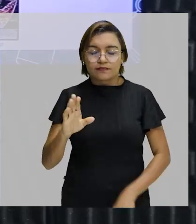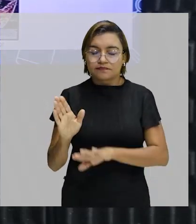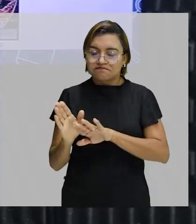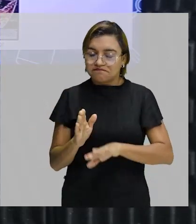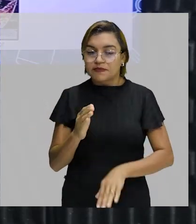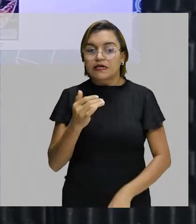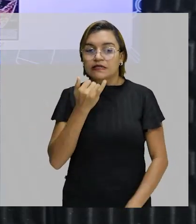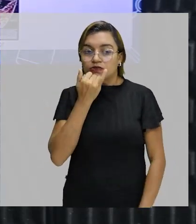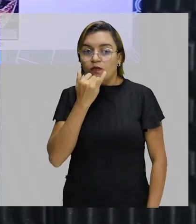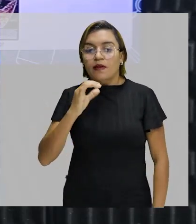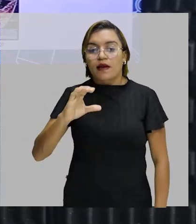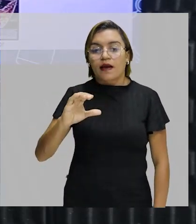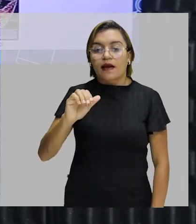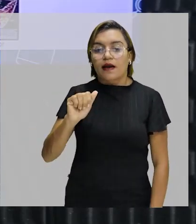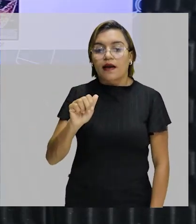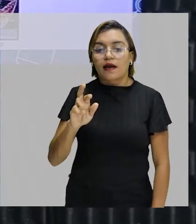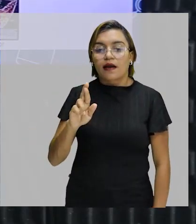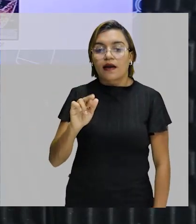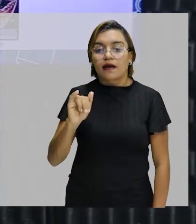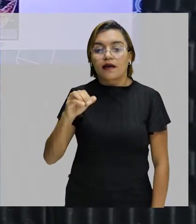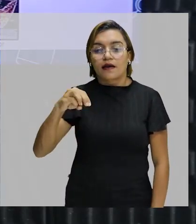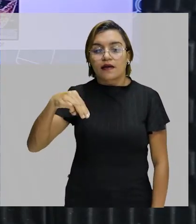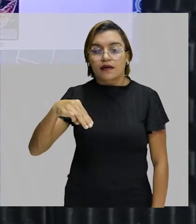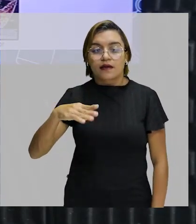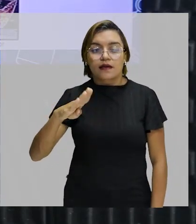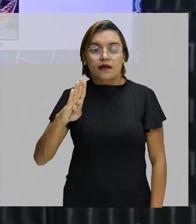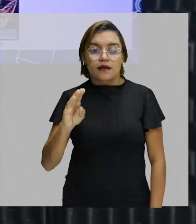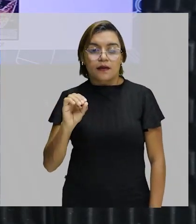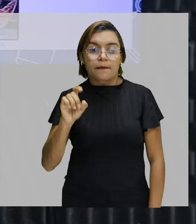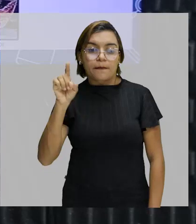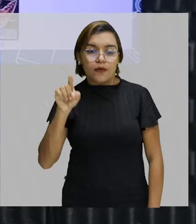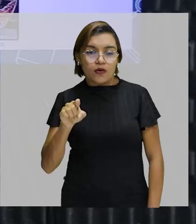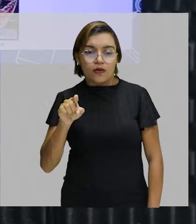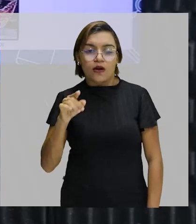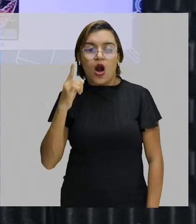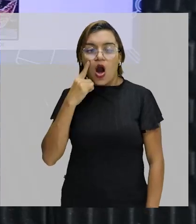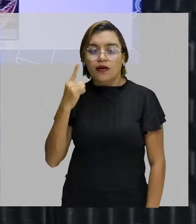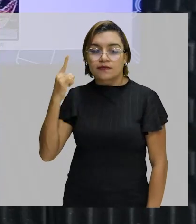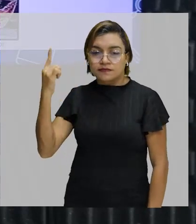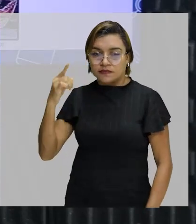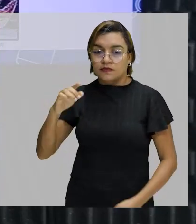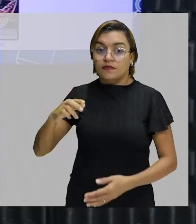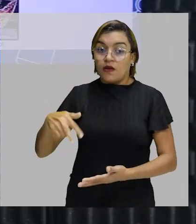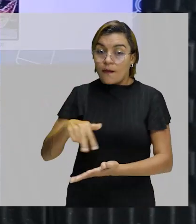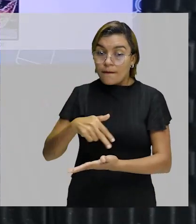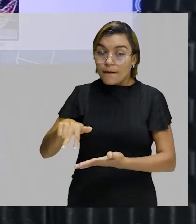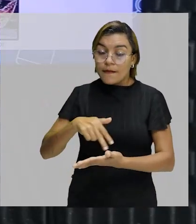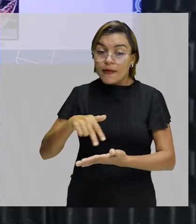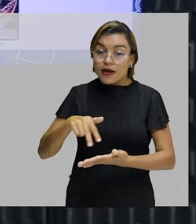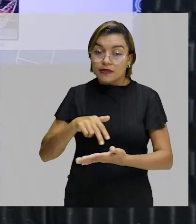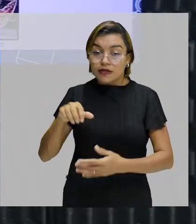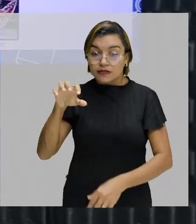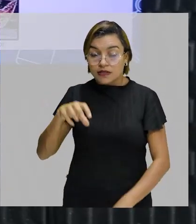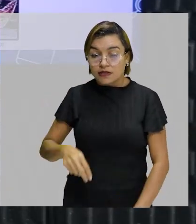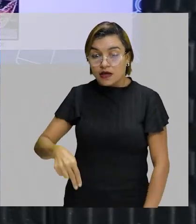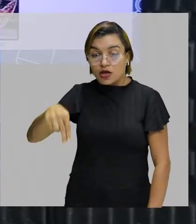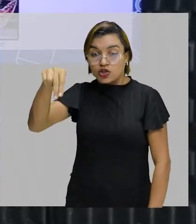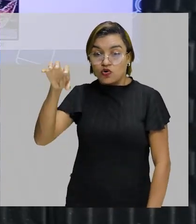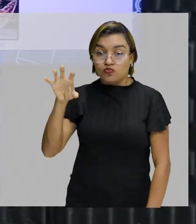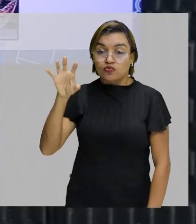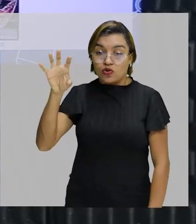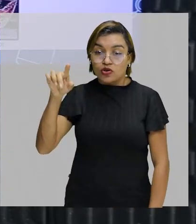que teve origem no estado do Pará, durante o século XVII, a partir das danças e